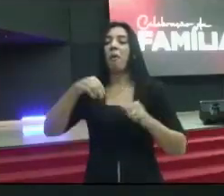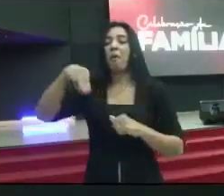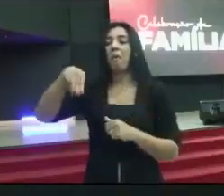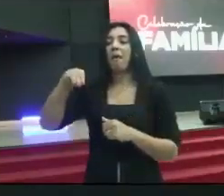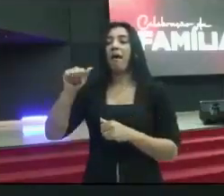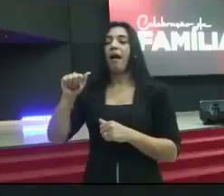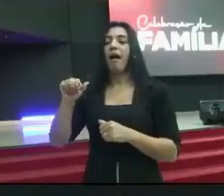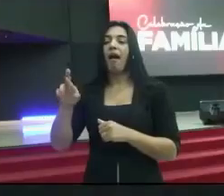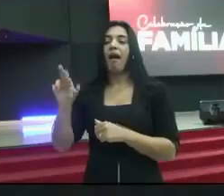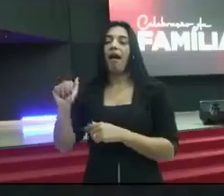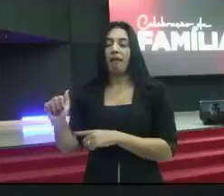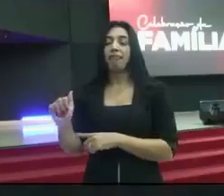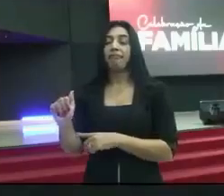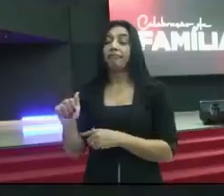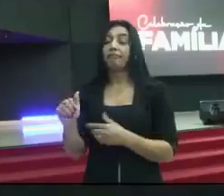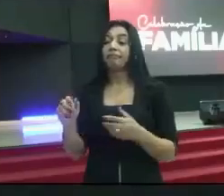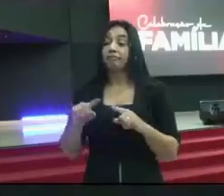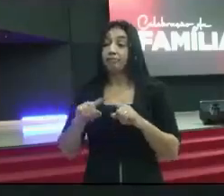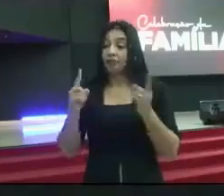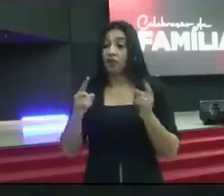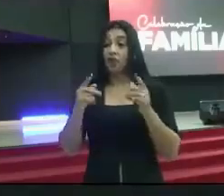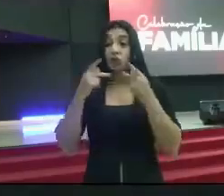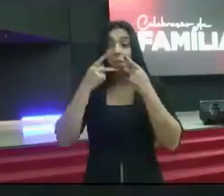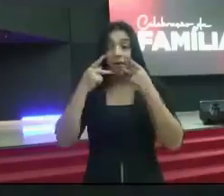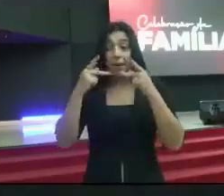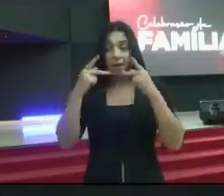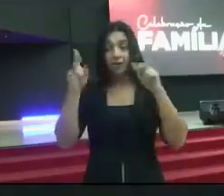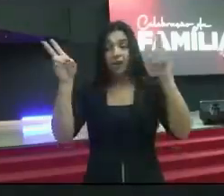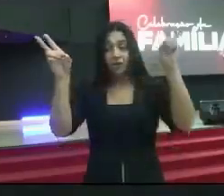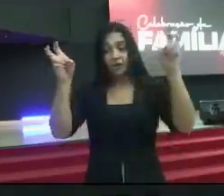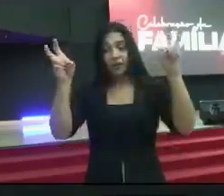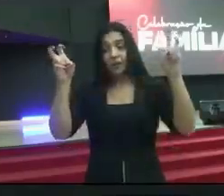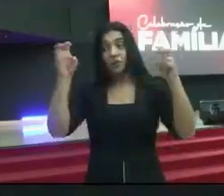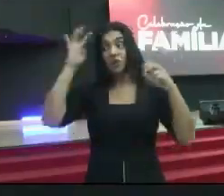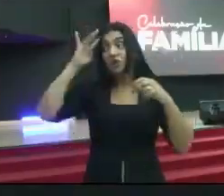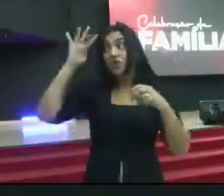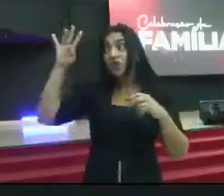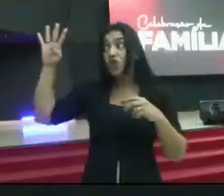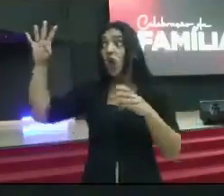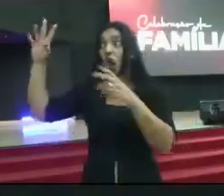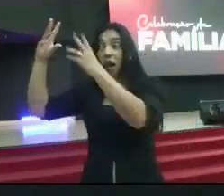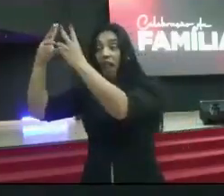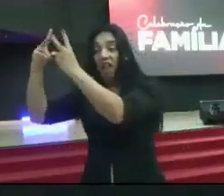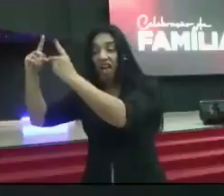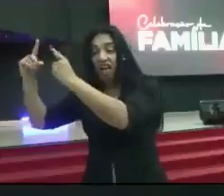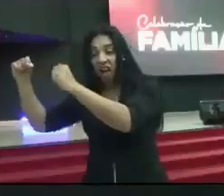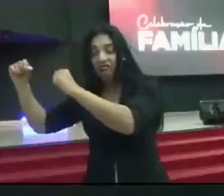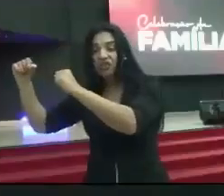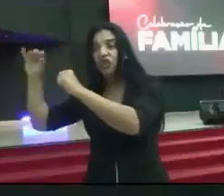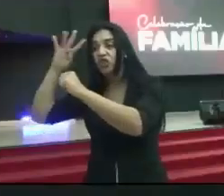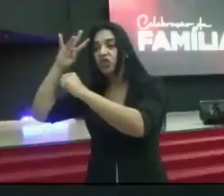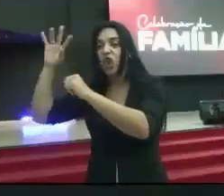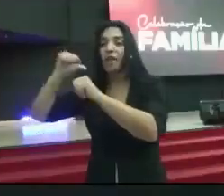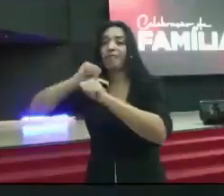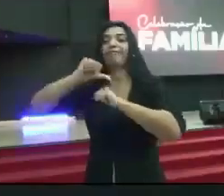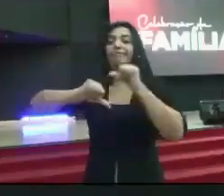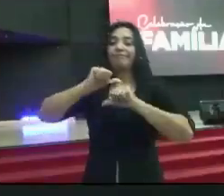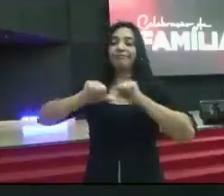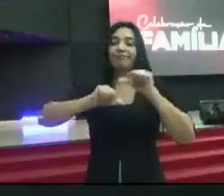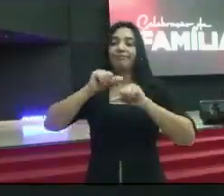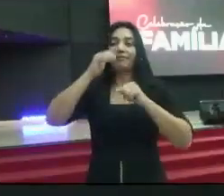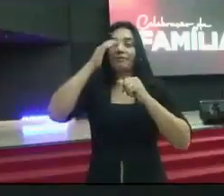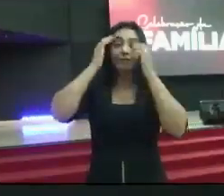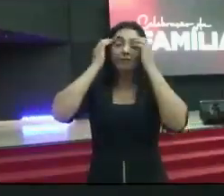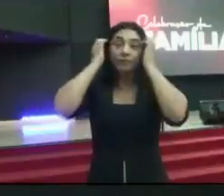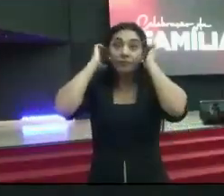hoje à noite sobre o tema dos sonhos despedaçados aos sonhos restaurados. E